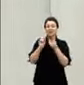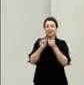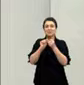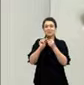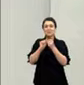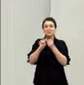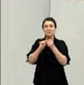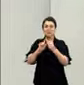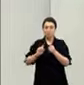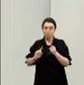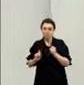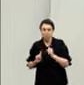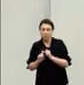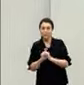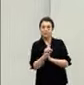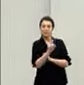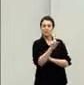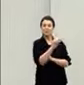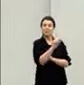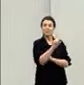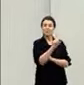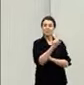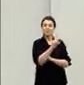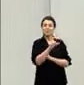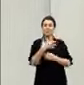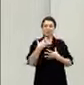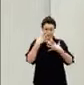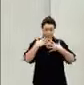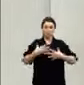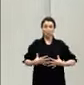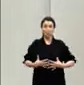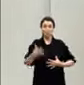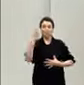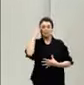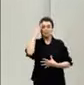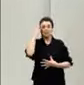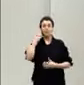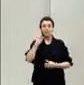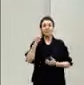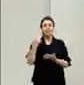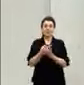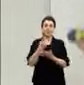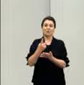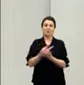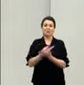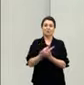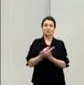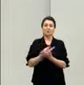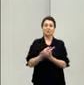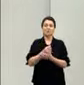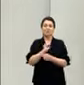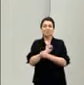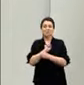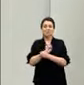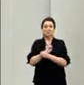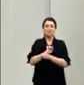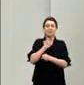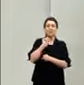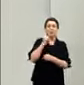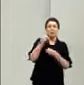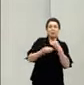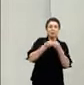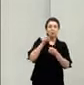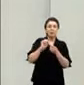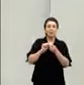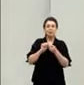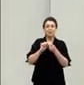o vírus em questão, né, ali no corpo, eles já sabiam já o que estavam, já esperavam, já sabiam como lidar